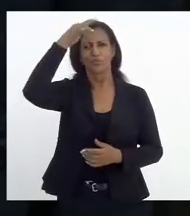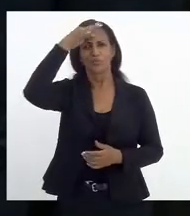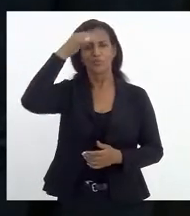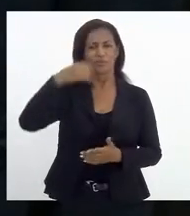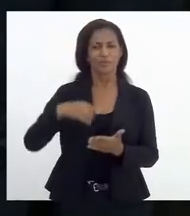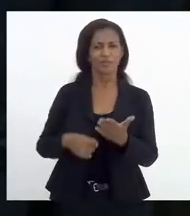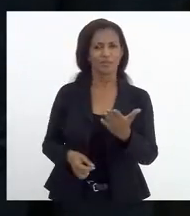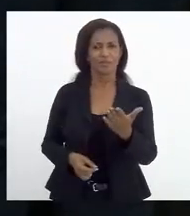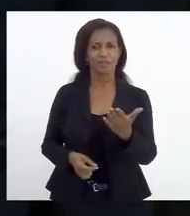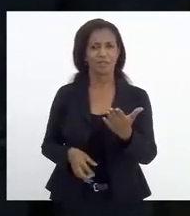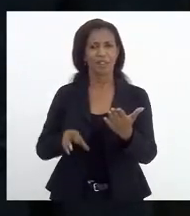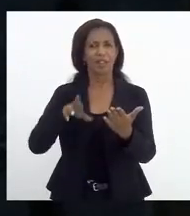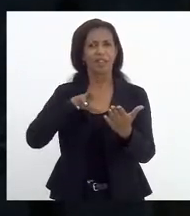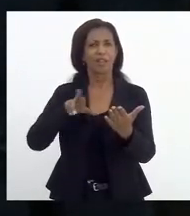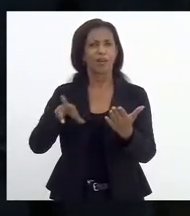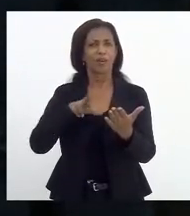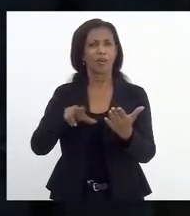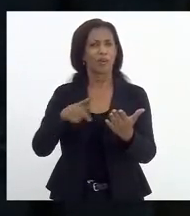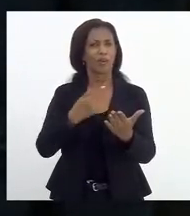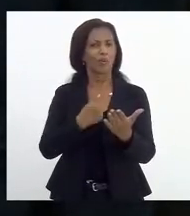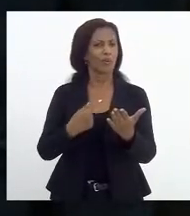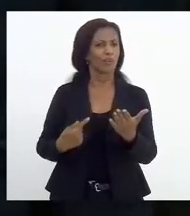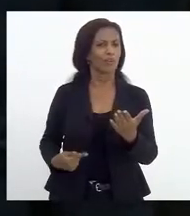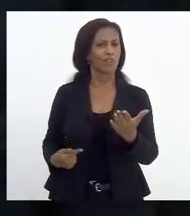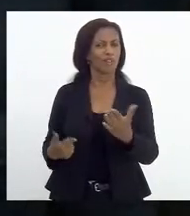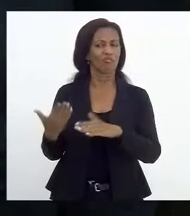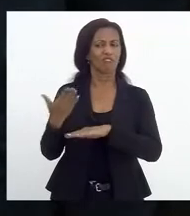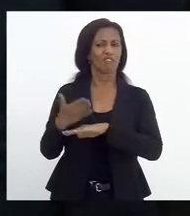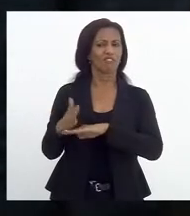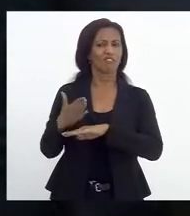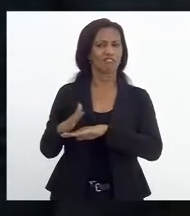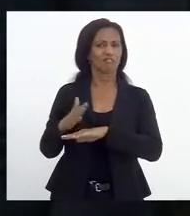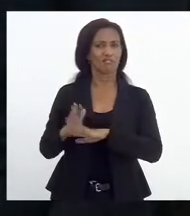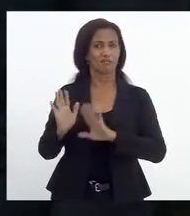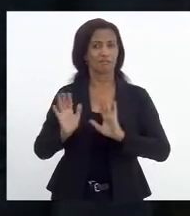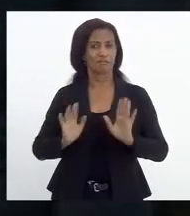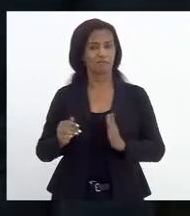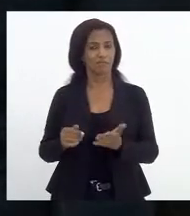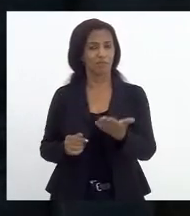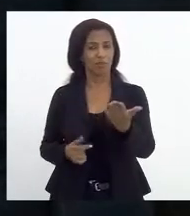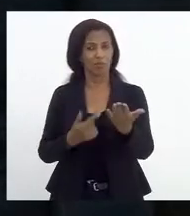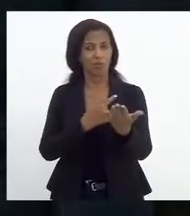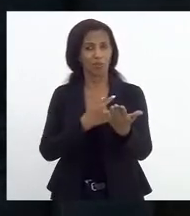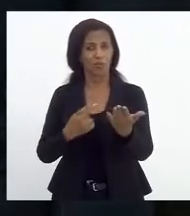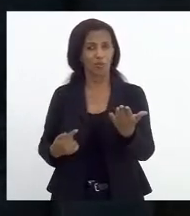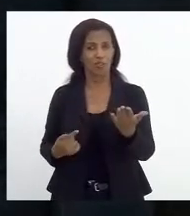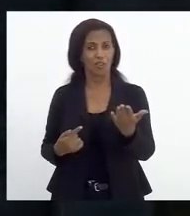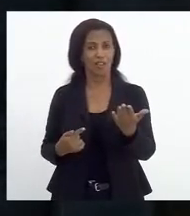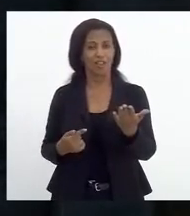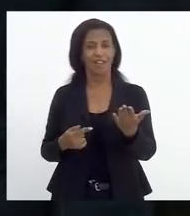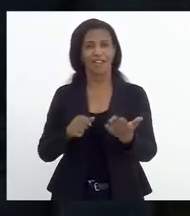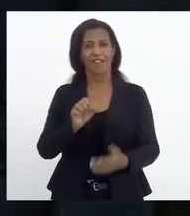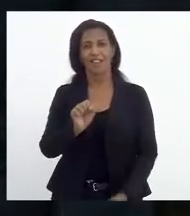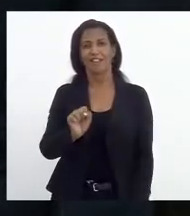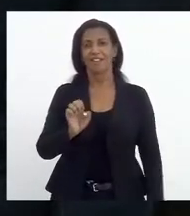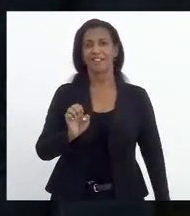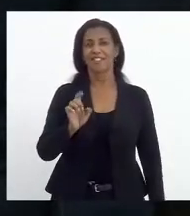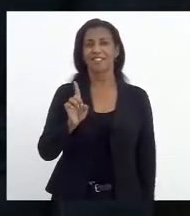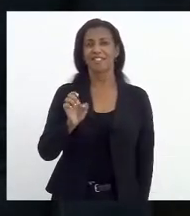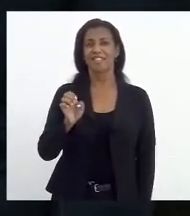Vossa Excelência não é governador em exercício. Vossa Excelência é um governador sedentário.